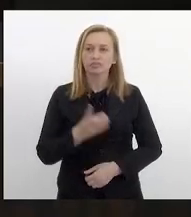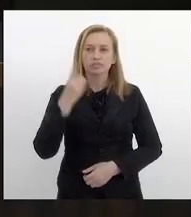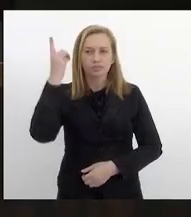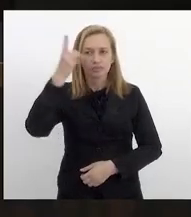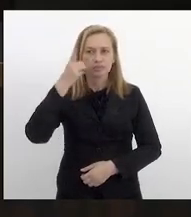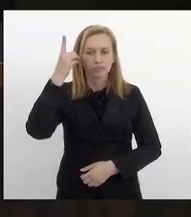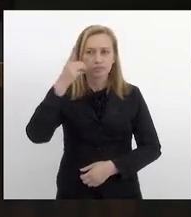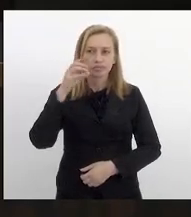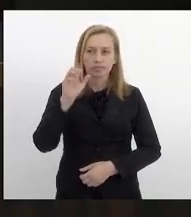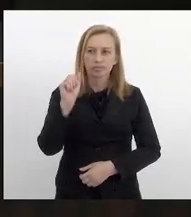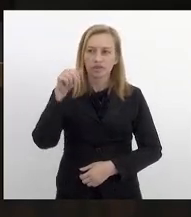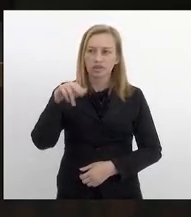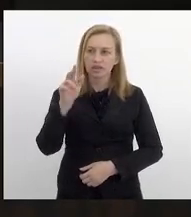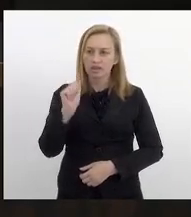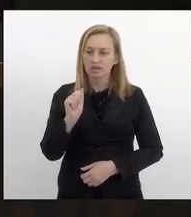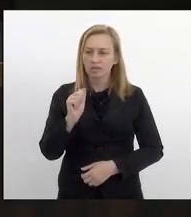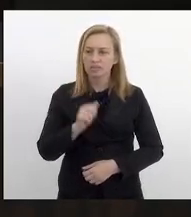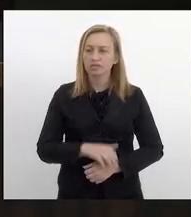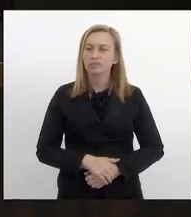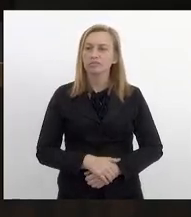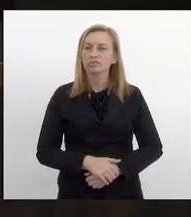Deputado Márcio Canella.